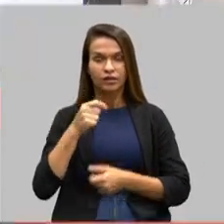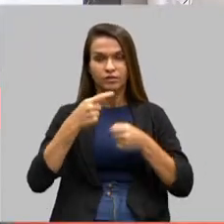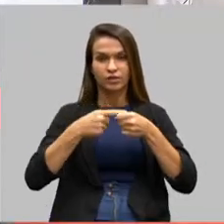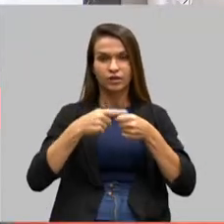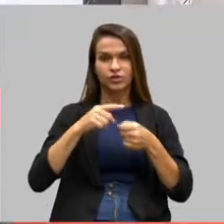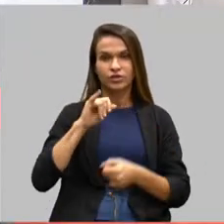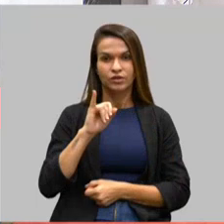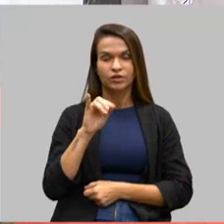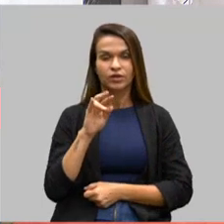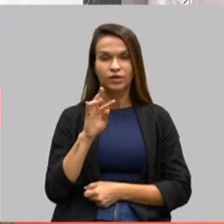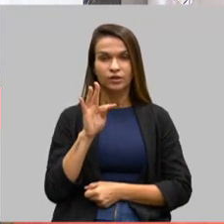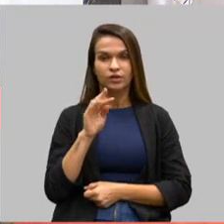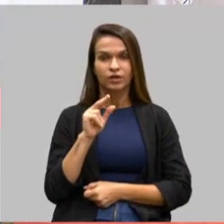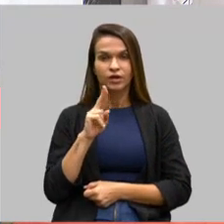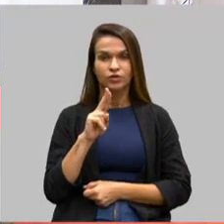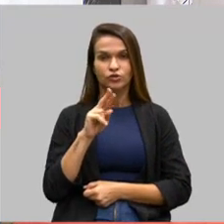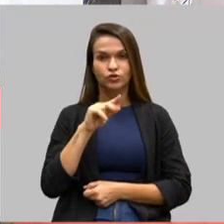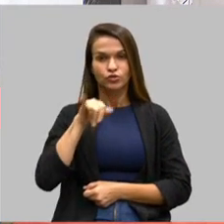forma.